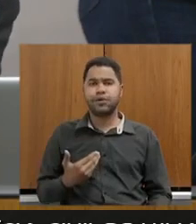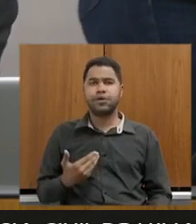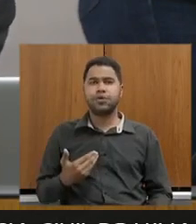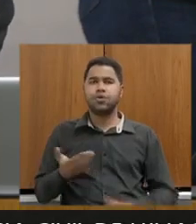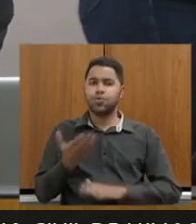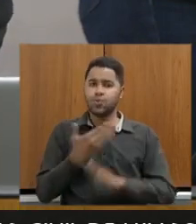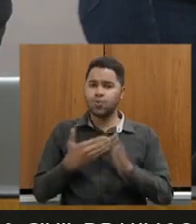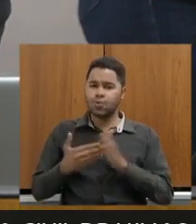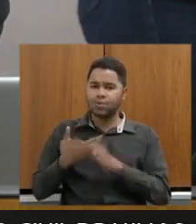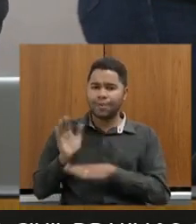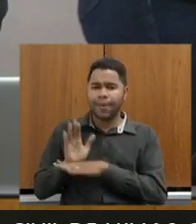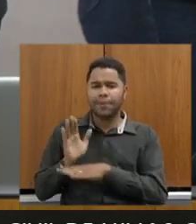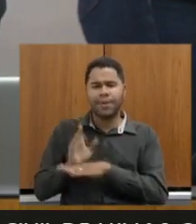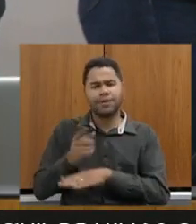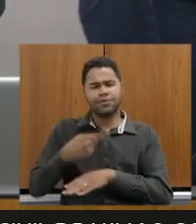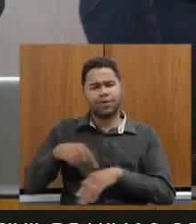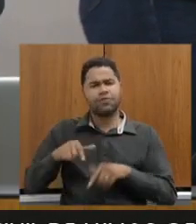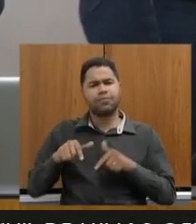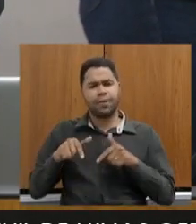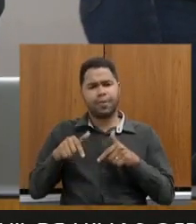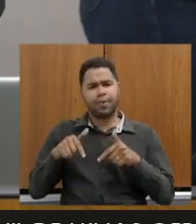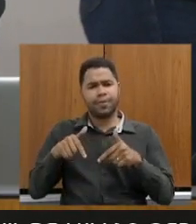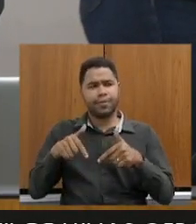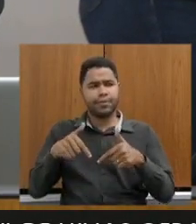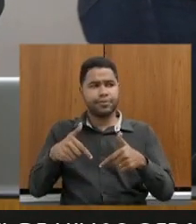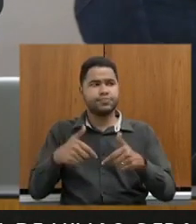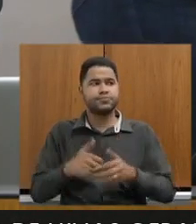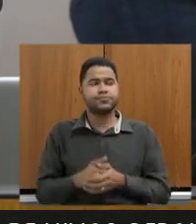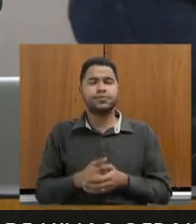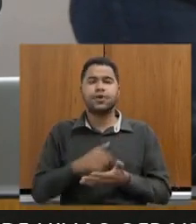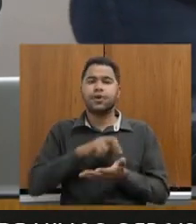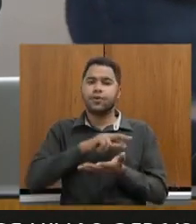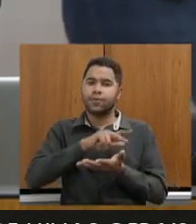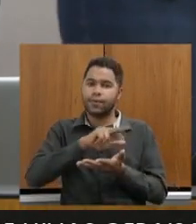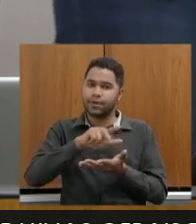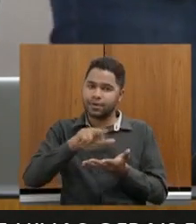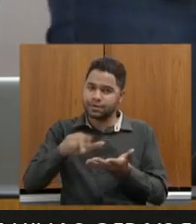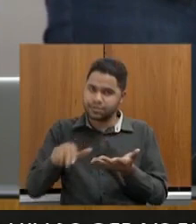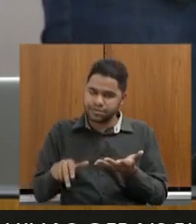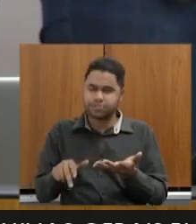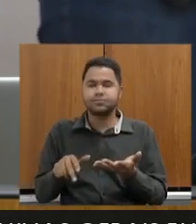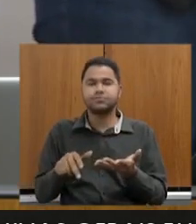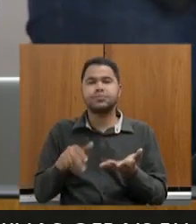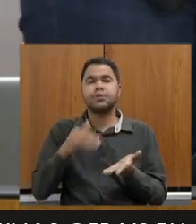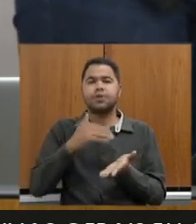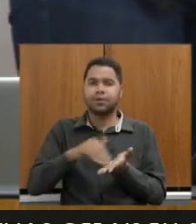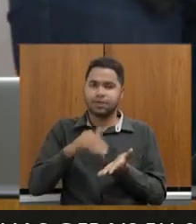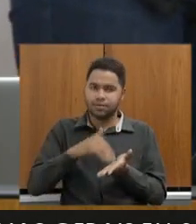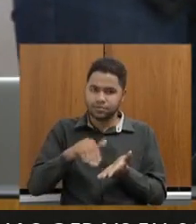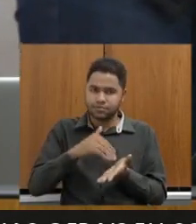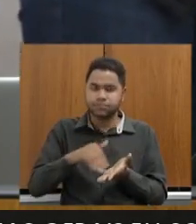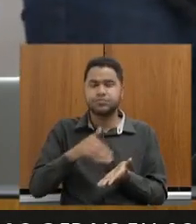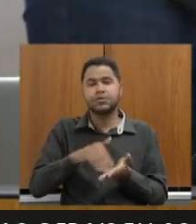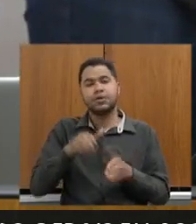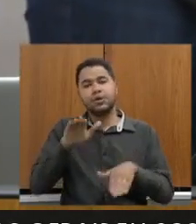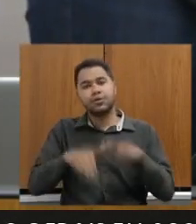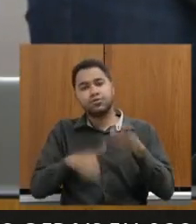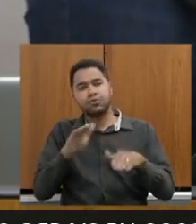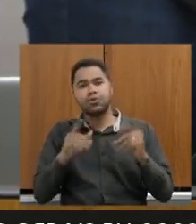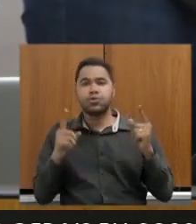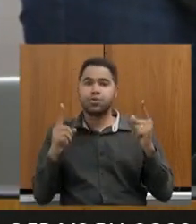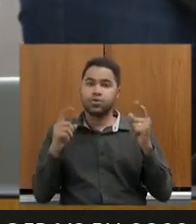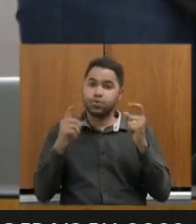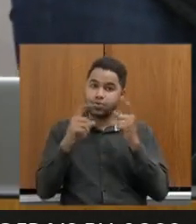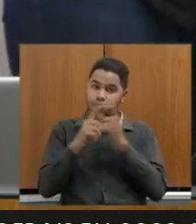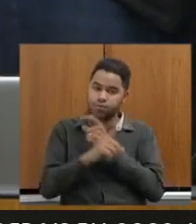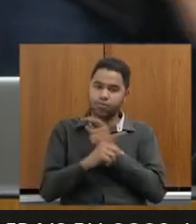que pode fazer para ajudar a gente tem feito aqui e vários pontos né que a secretaria Às vezes tem acesso